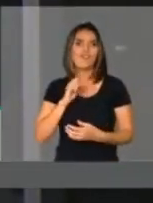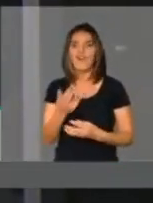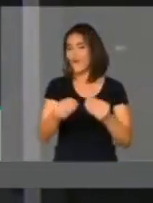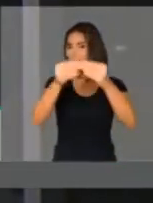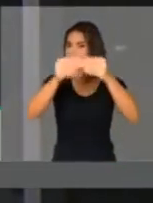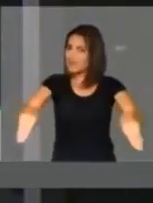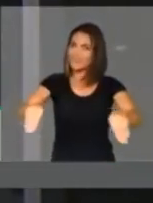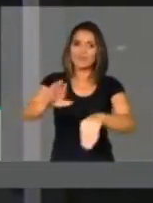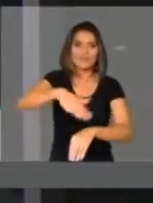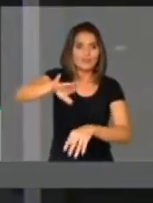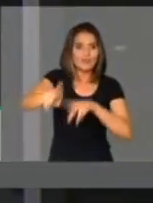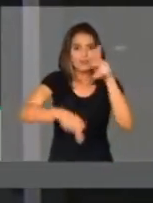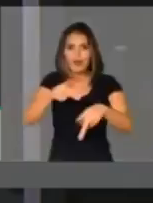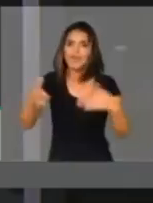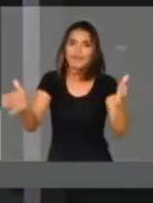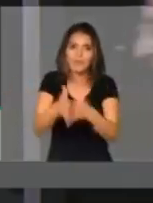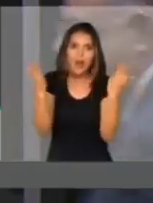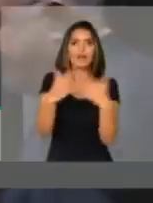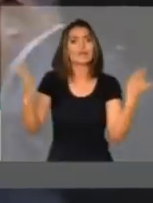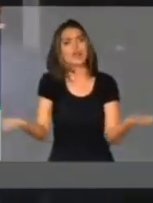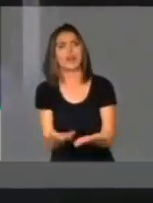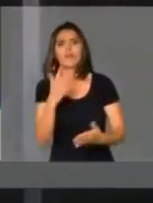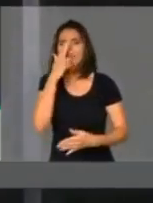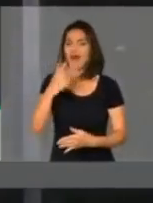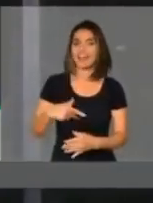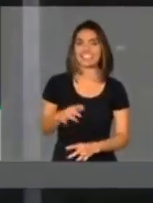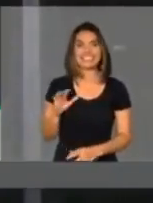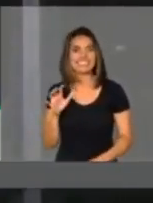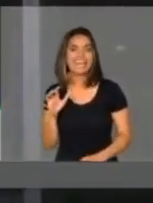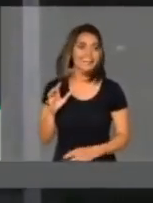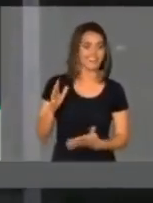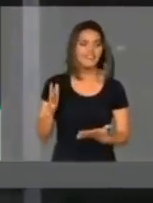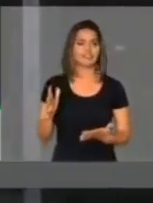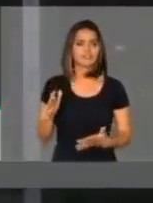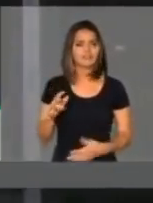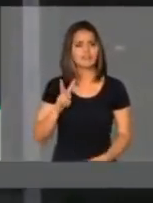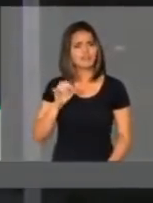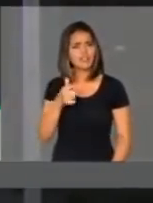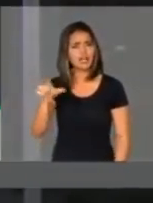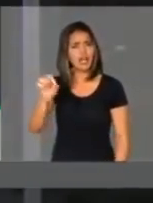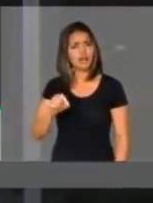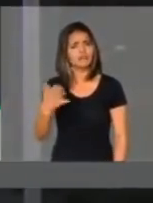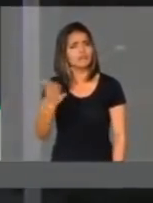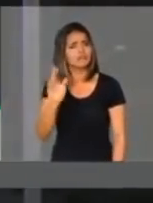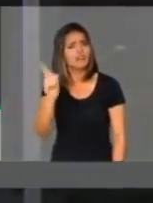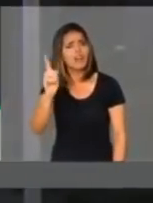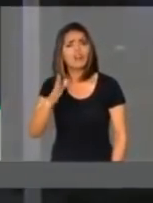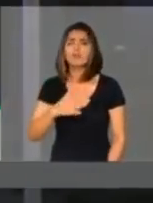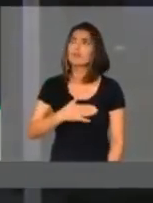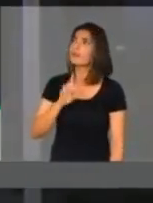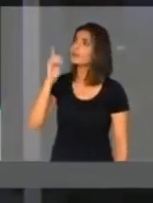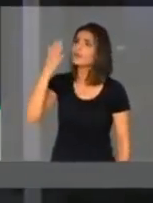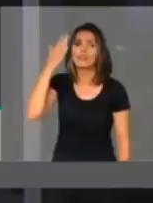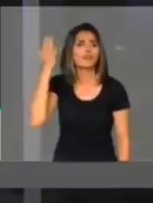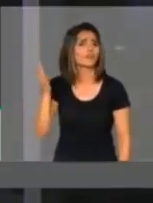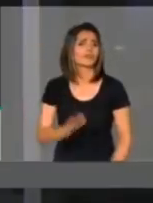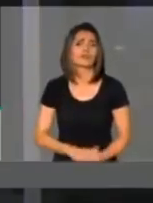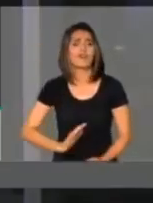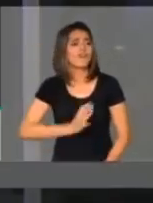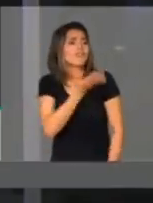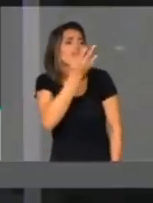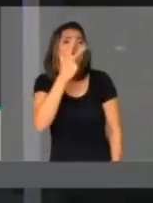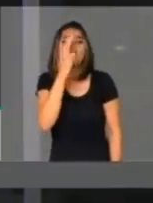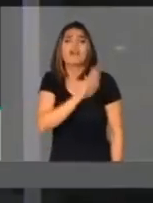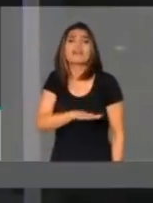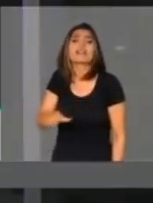hoje? Como se fosse algum tipo de vilão de desenho animado. Vou fazer um plano maligno contra... Pelo amor de Deus, isso é ridículo, isso é